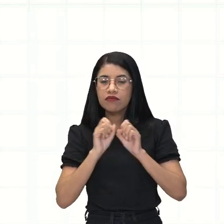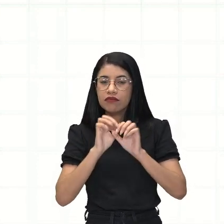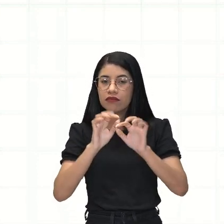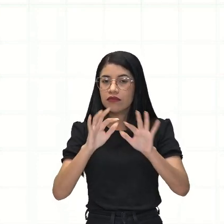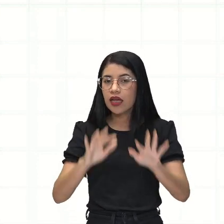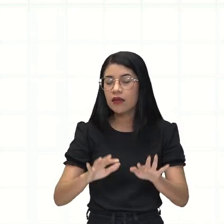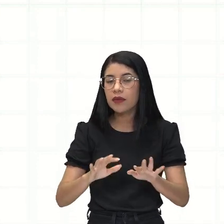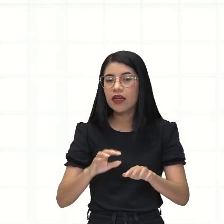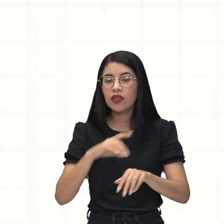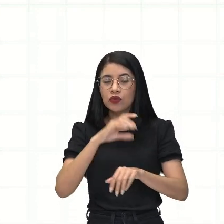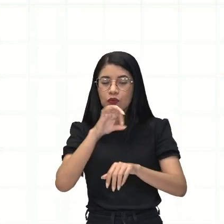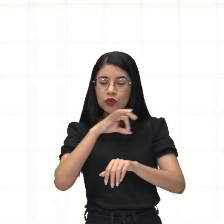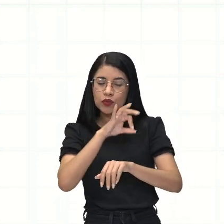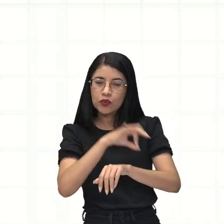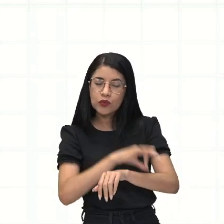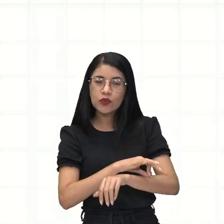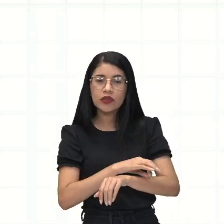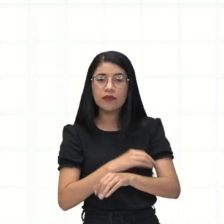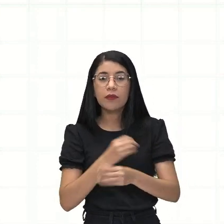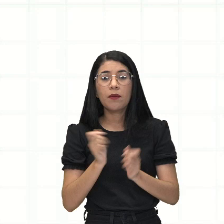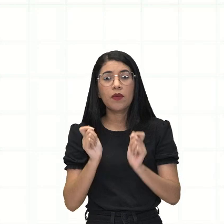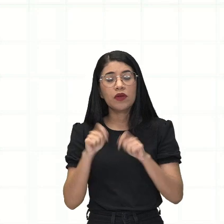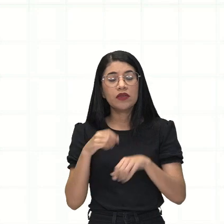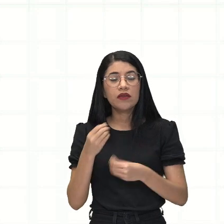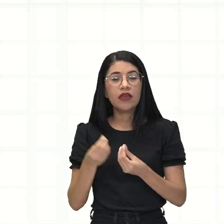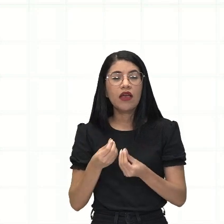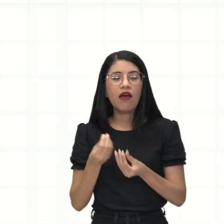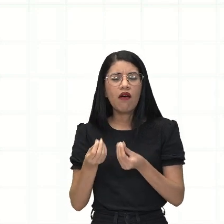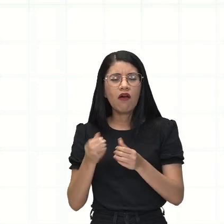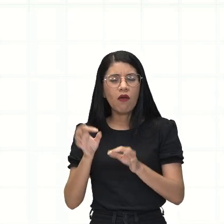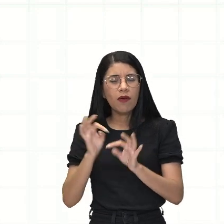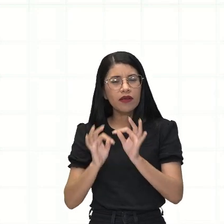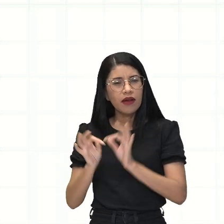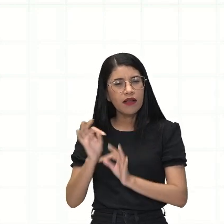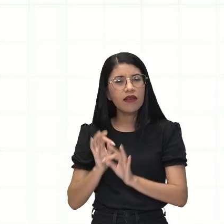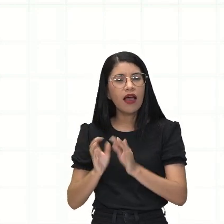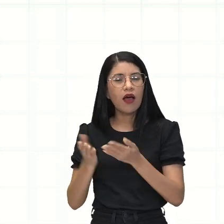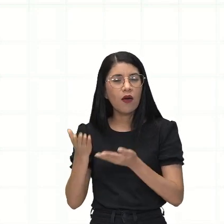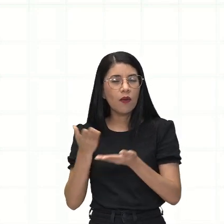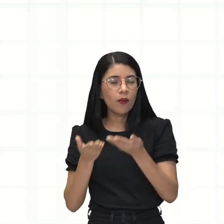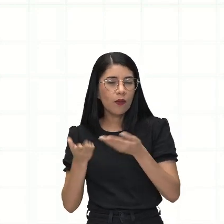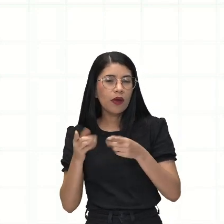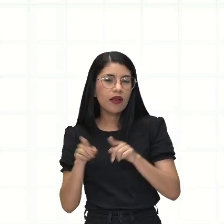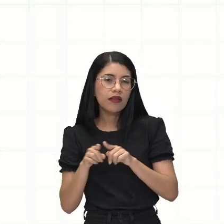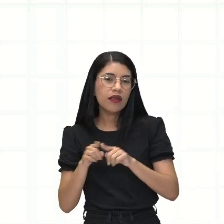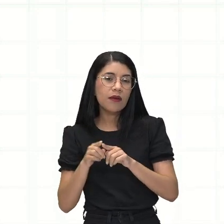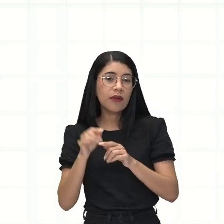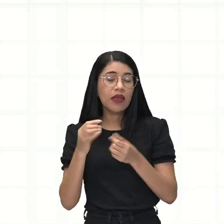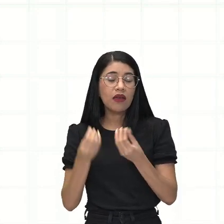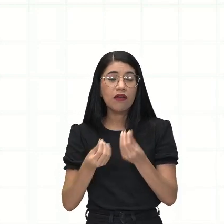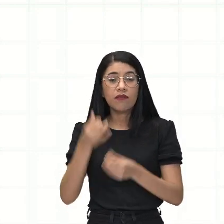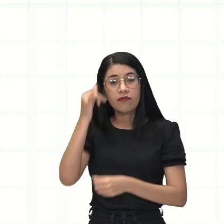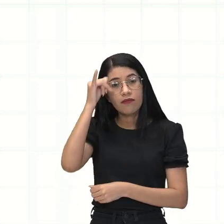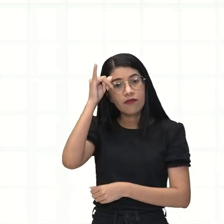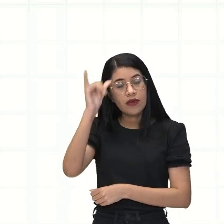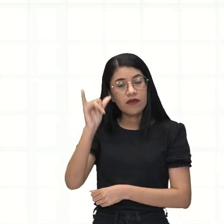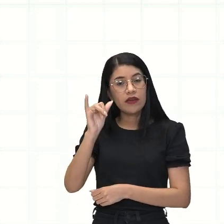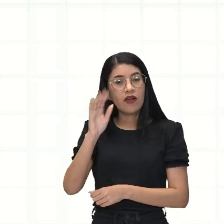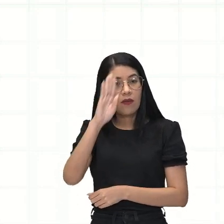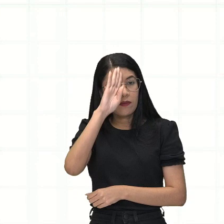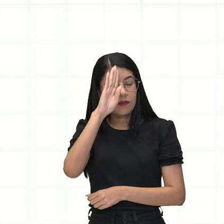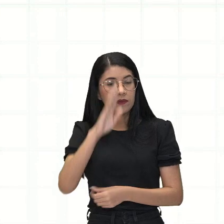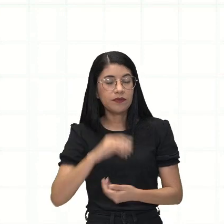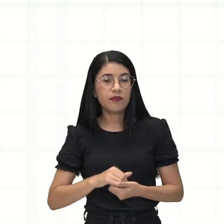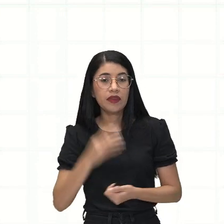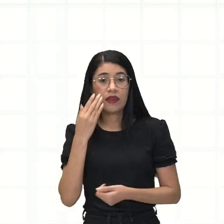gente saiba como lidar, saiba como tratar e saiba principalmente como prevenir. E aqui nós